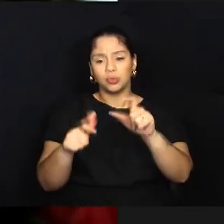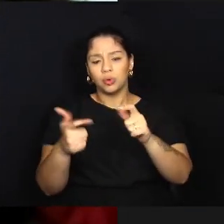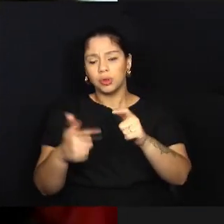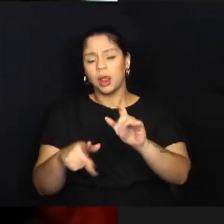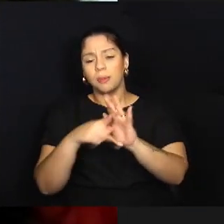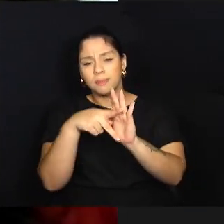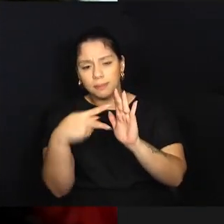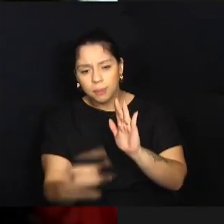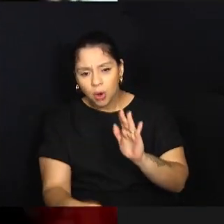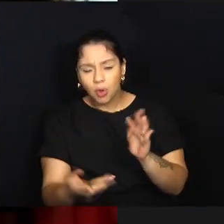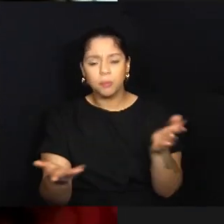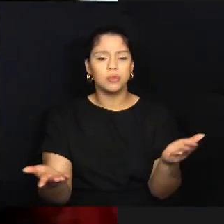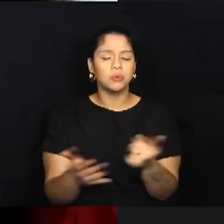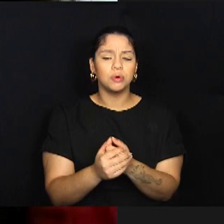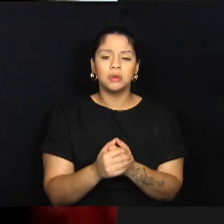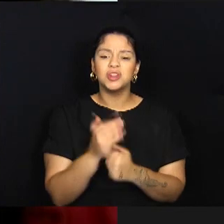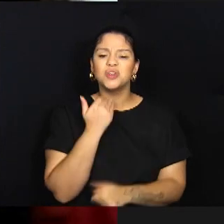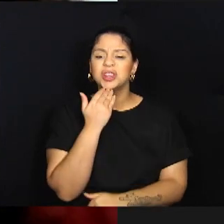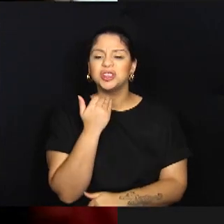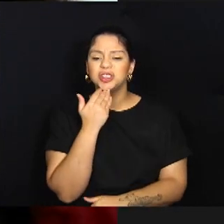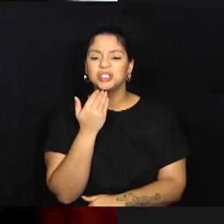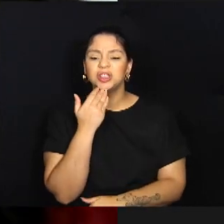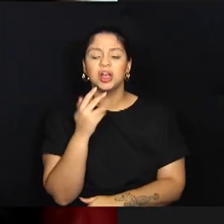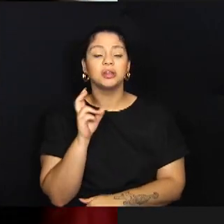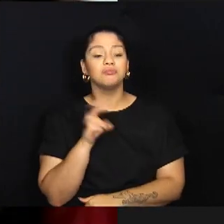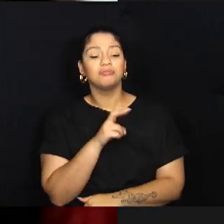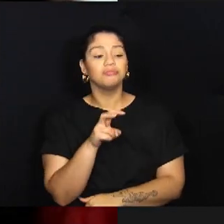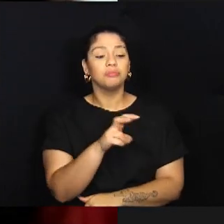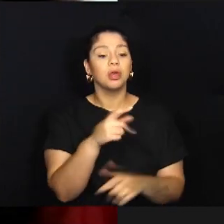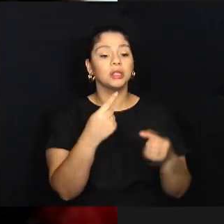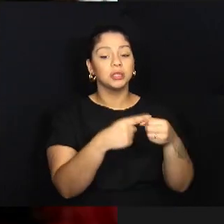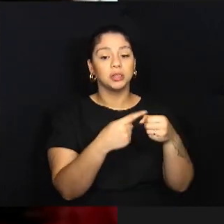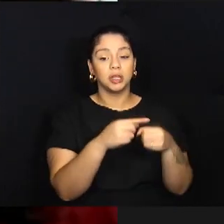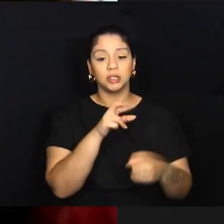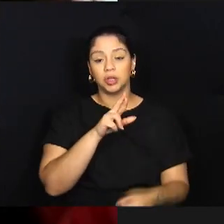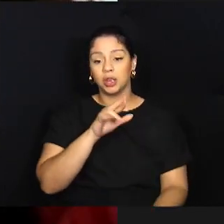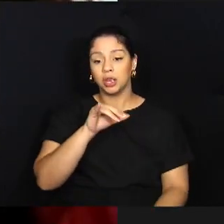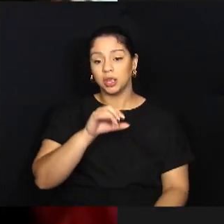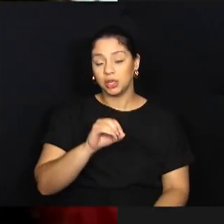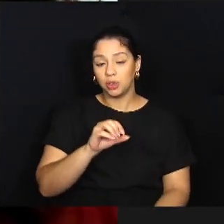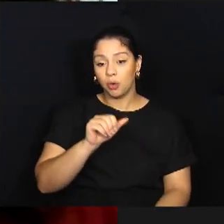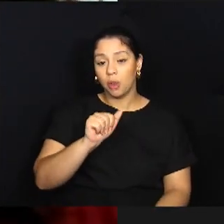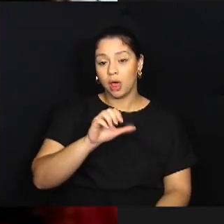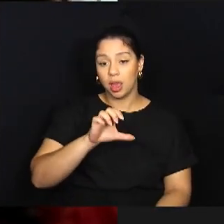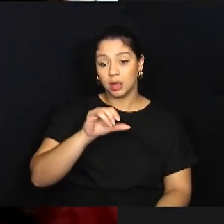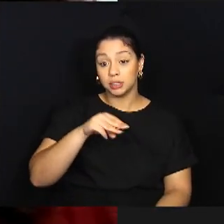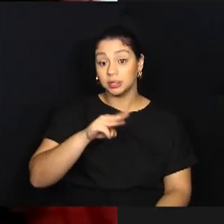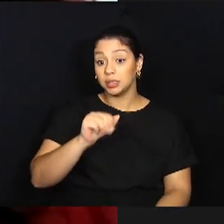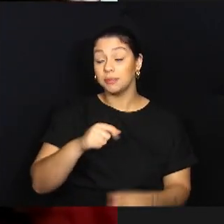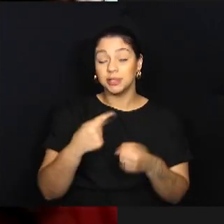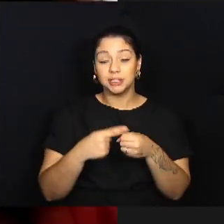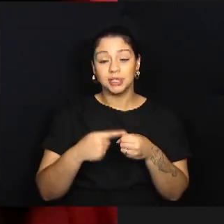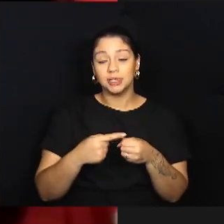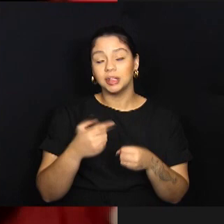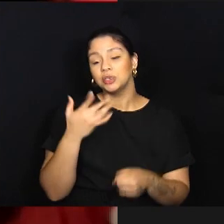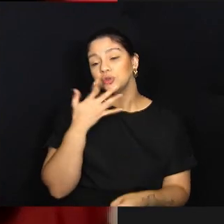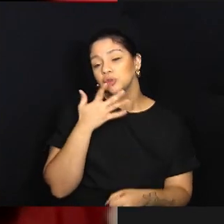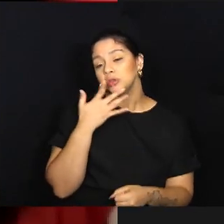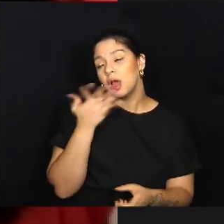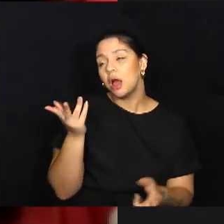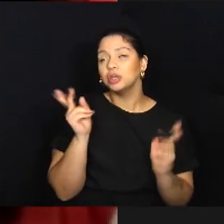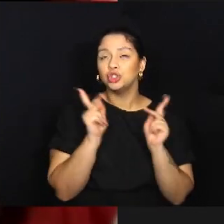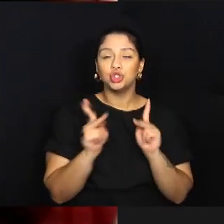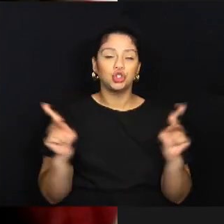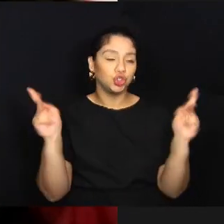assim, não adianta a gente ir para Rio Acima, por exemplo, que eu adorei, uma cidade que eu gostei muito. Querendo shopping,